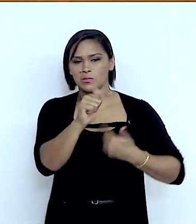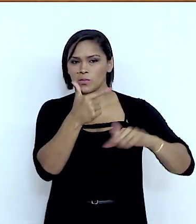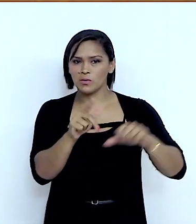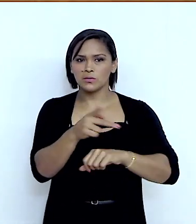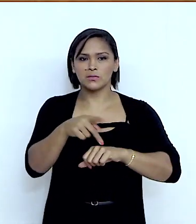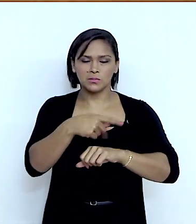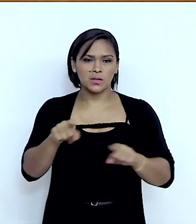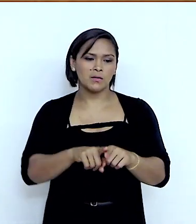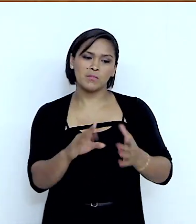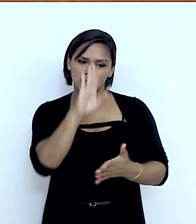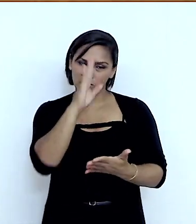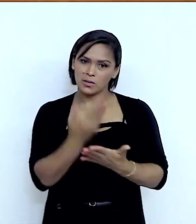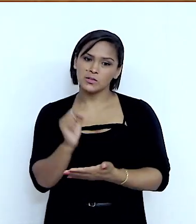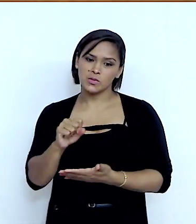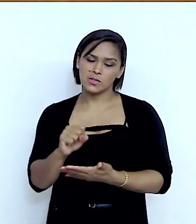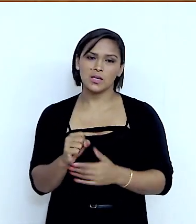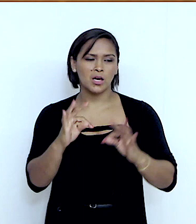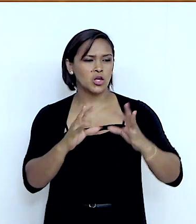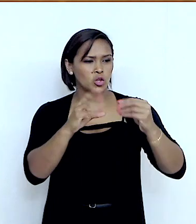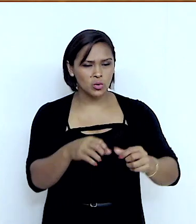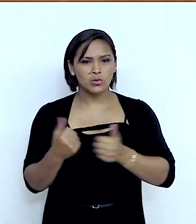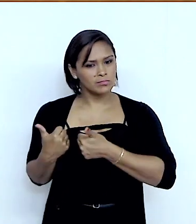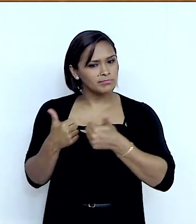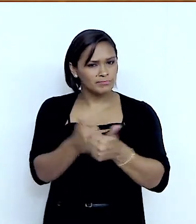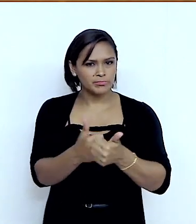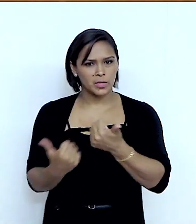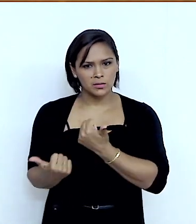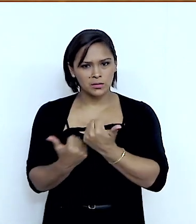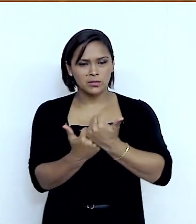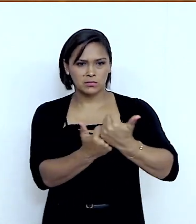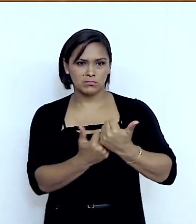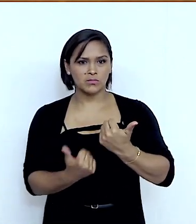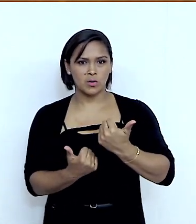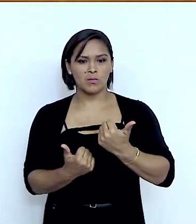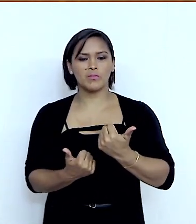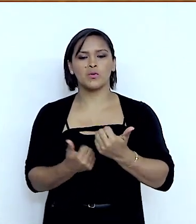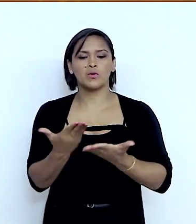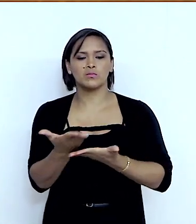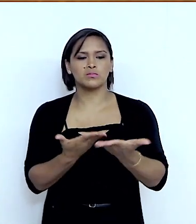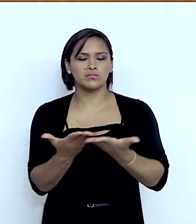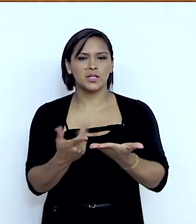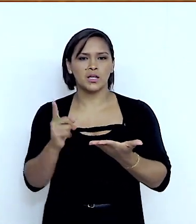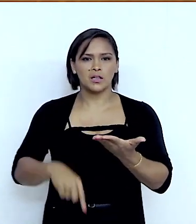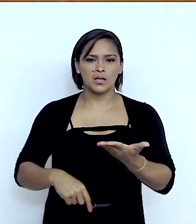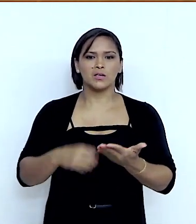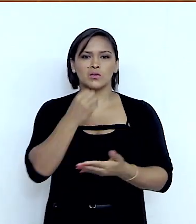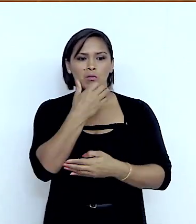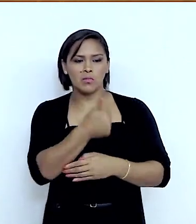países também mas eu acho que nós temos tudo para sermos o interlocutor privilegiado